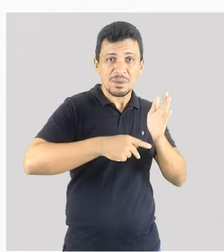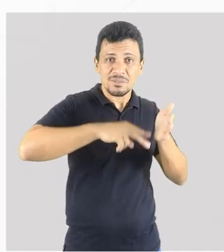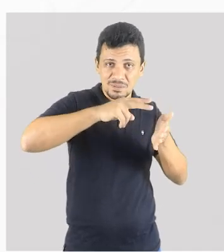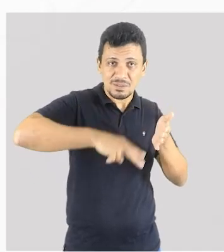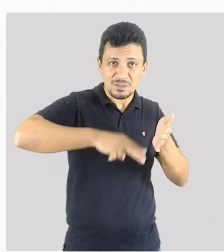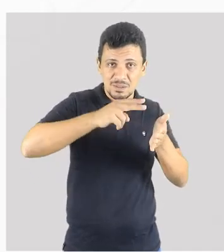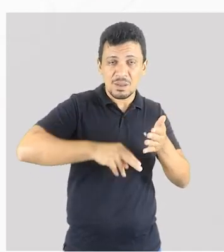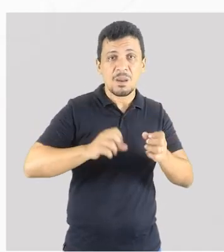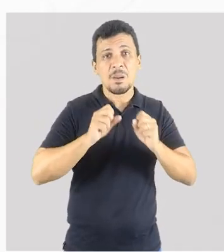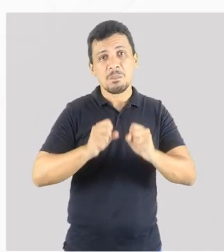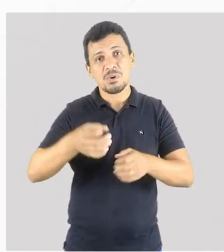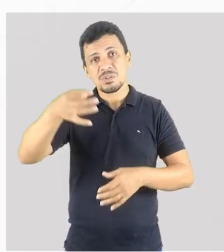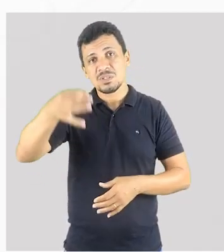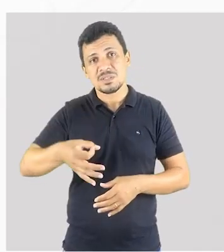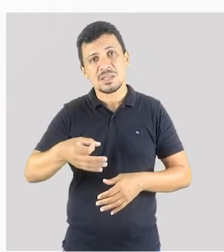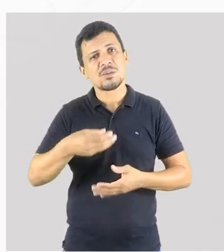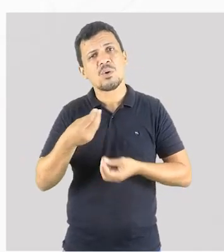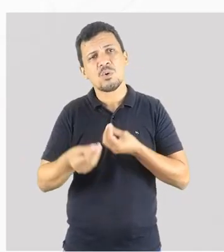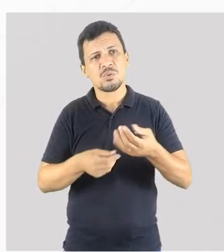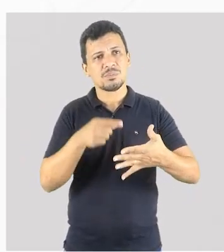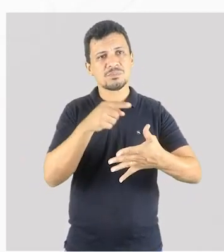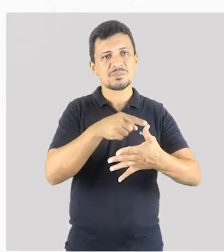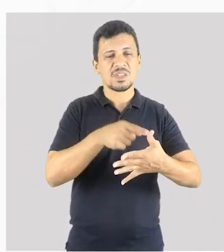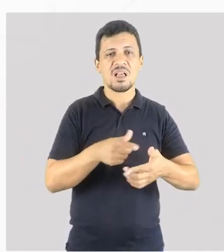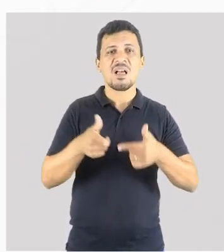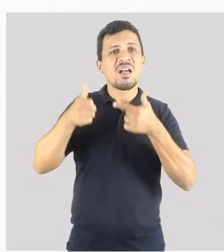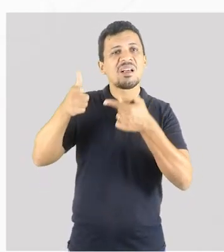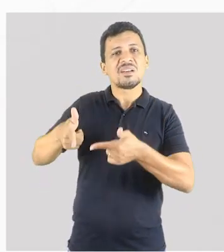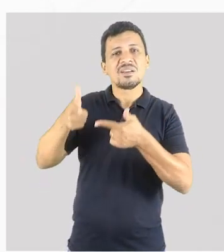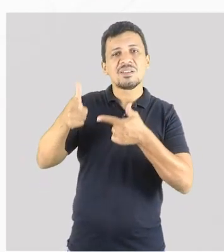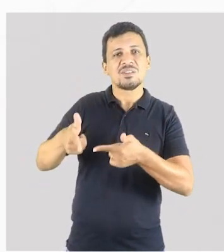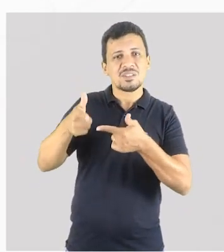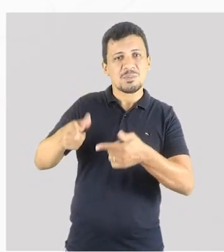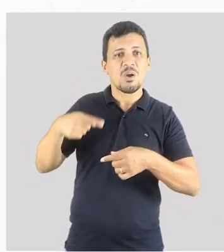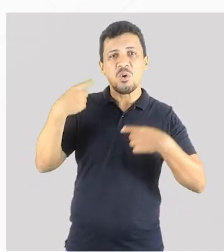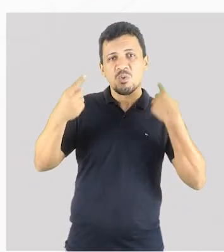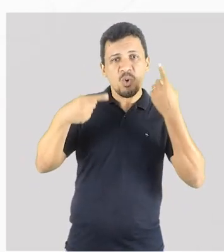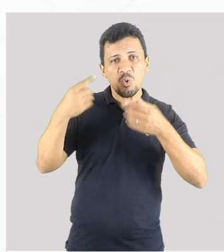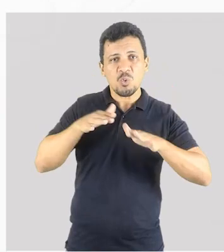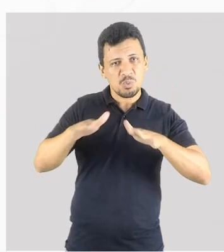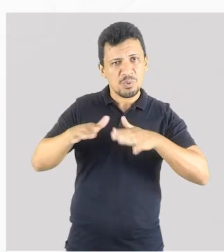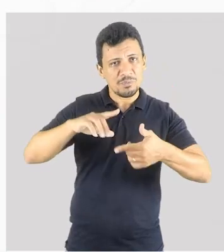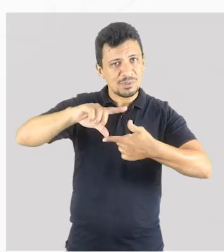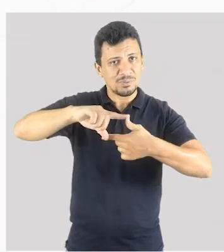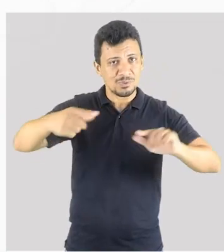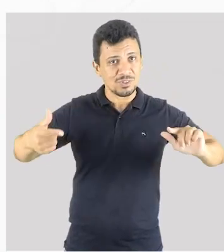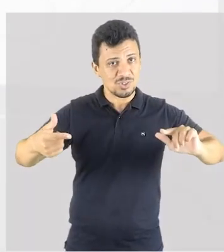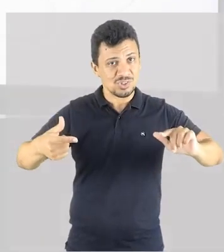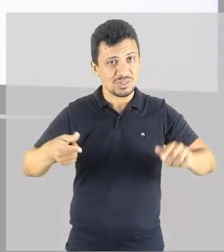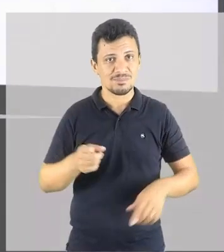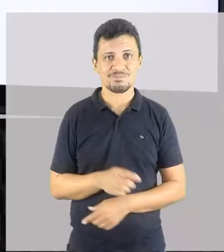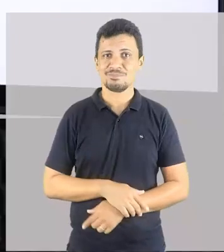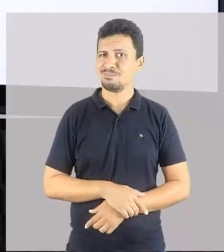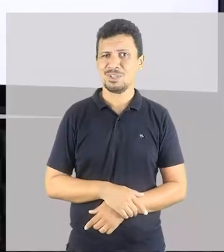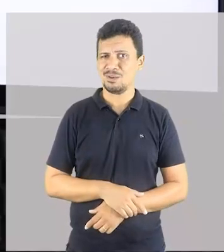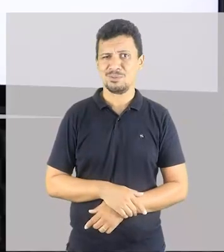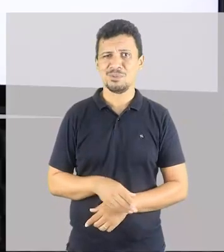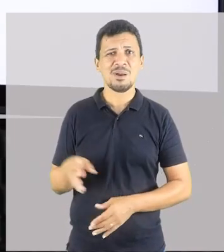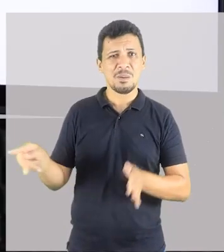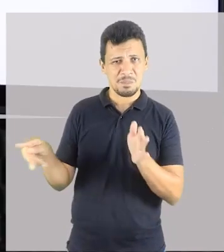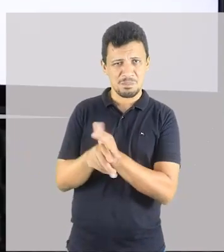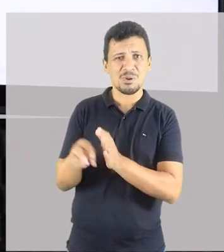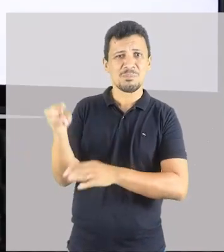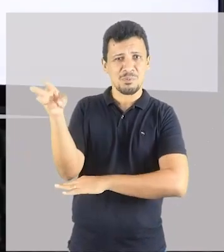afirmar corretamente que o poeta critica o lirismo louco do movimento modernista? Não, ele é